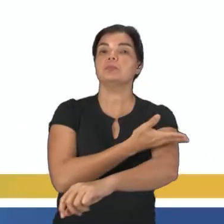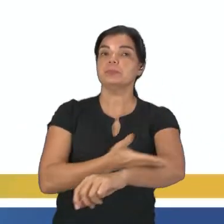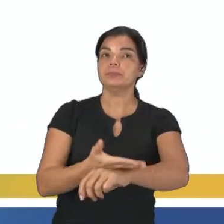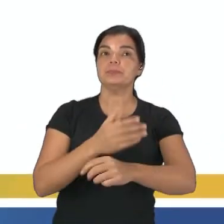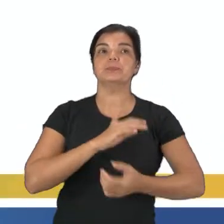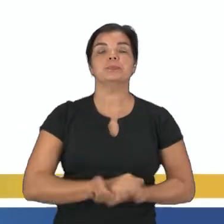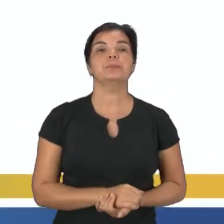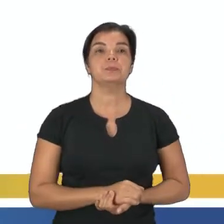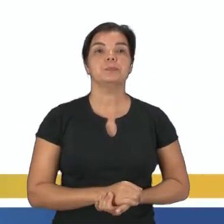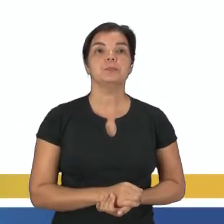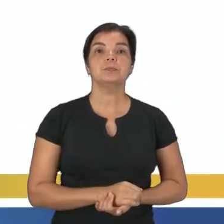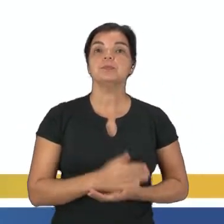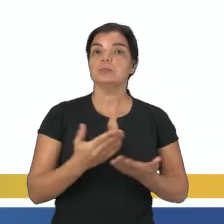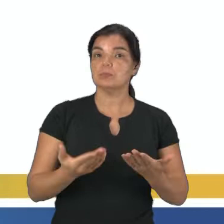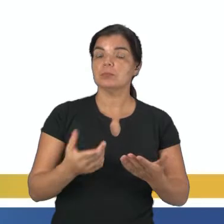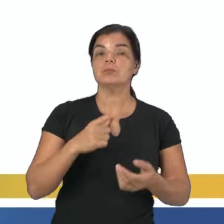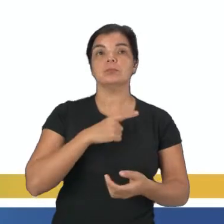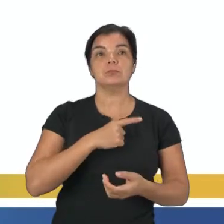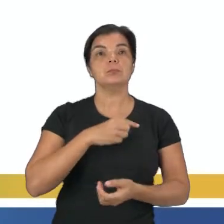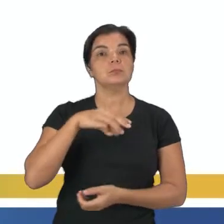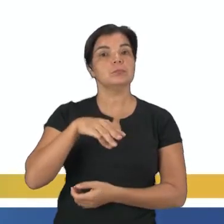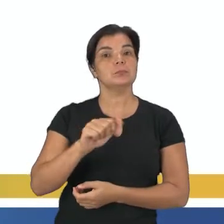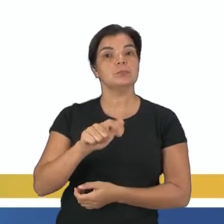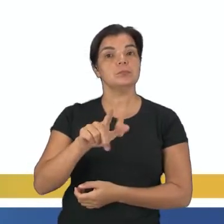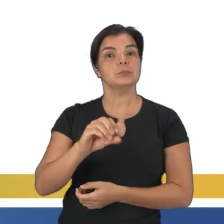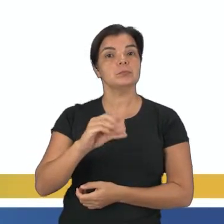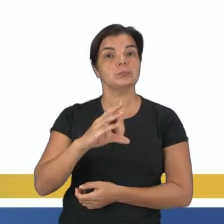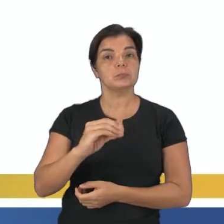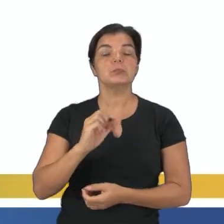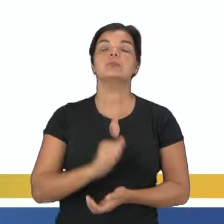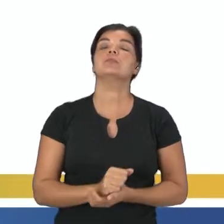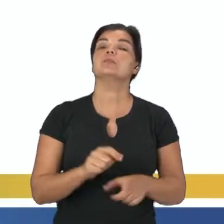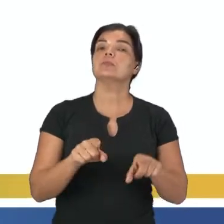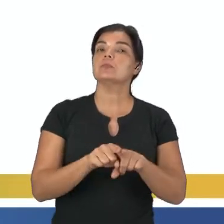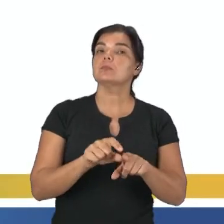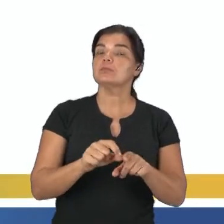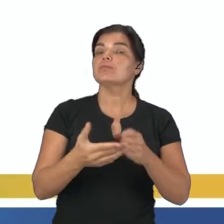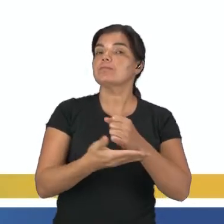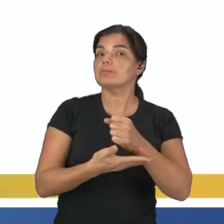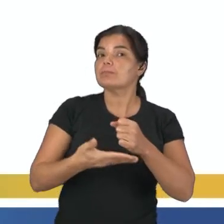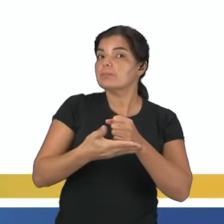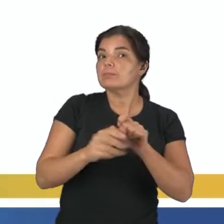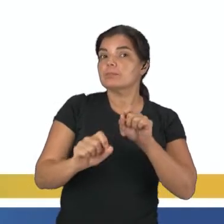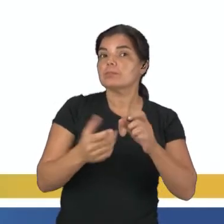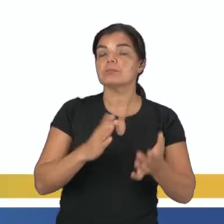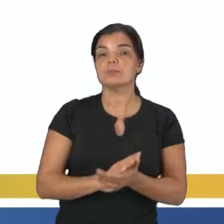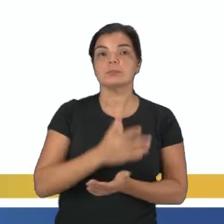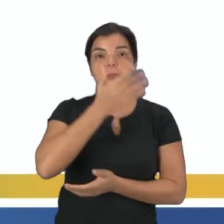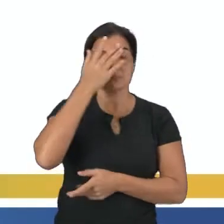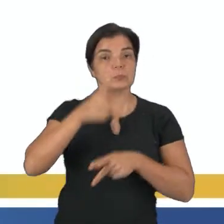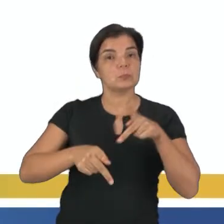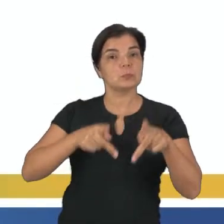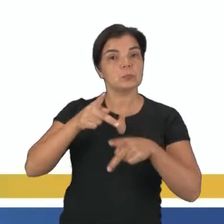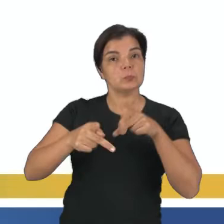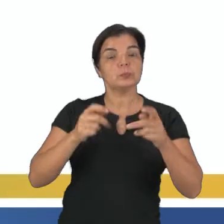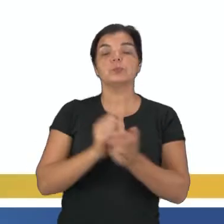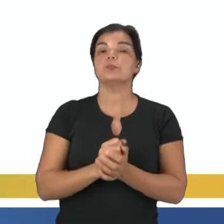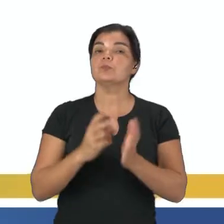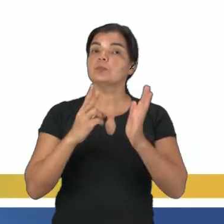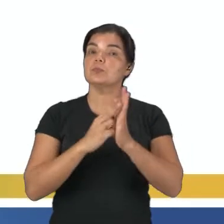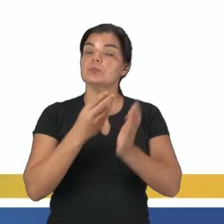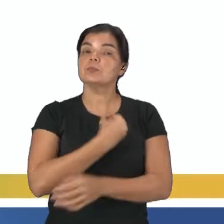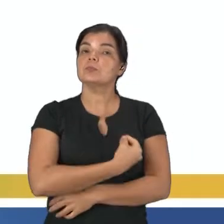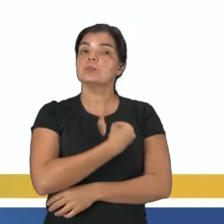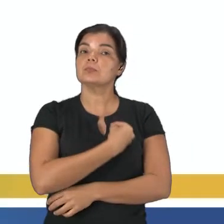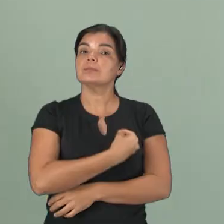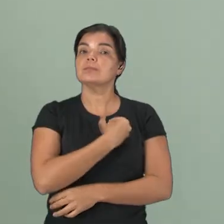os seus costumes. Esse tempo da maloca, gente, basicamente, esse tempo quando as populações nativas